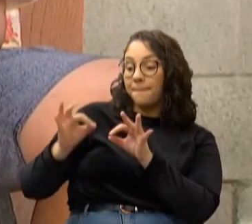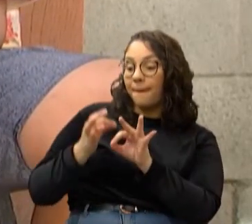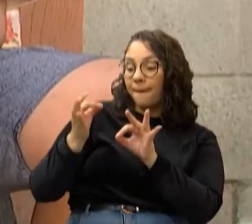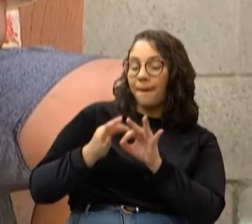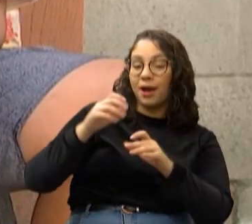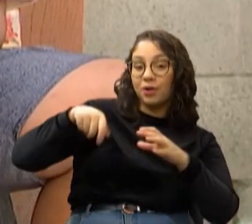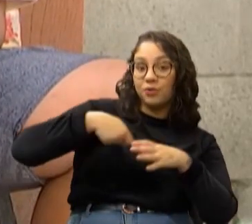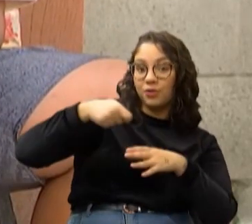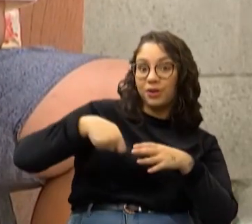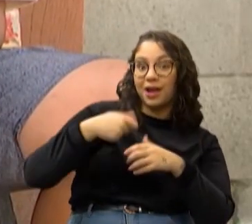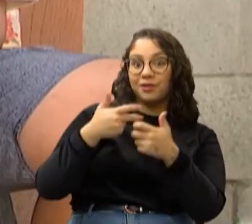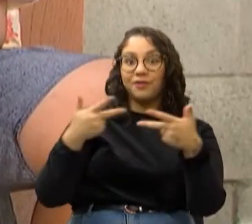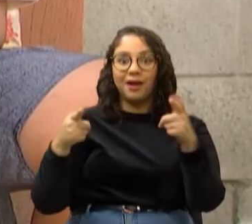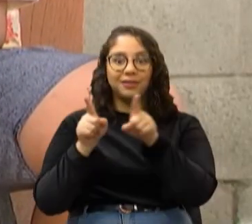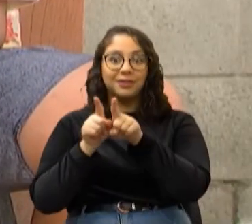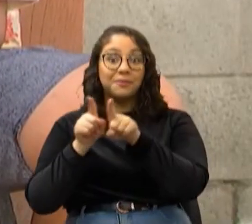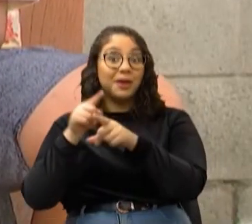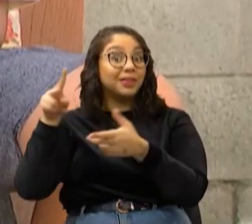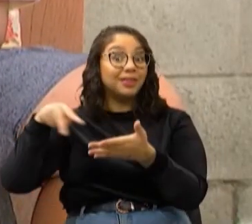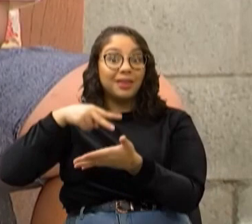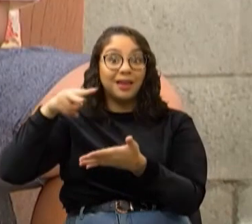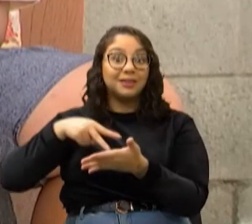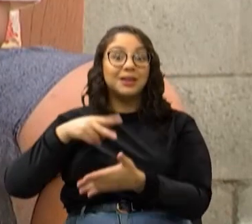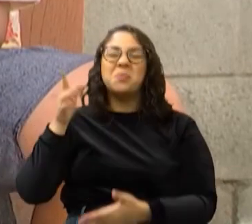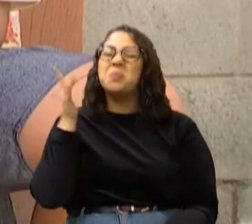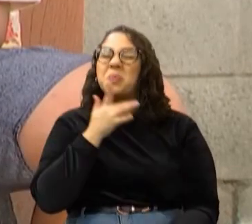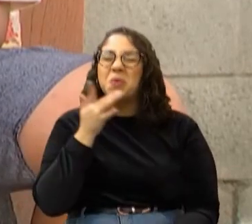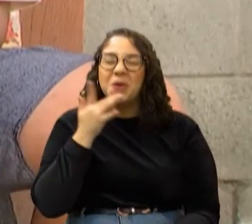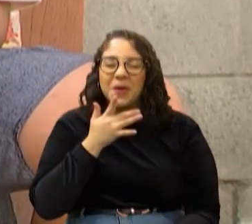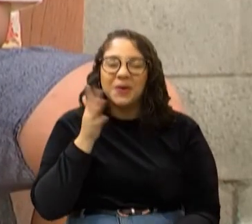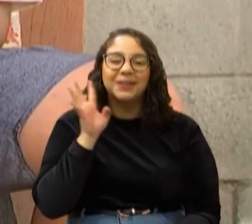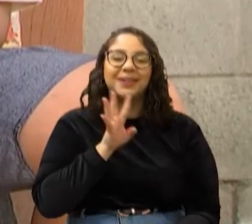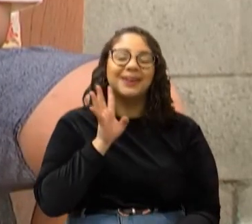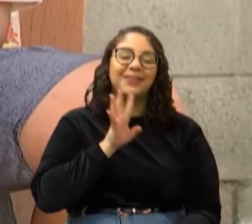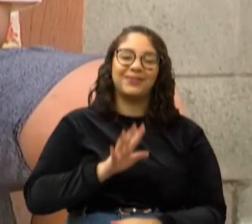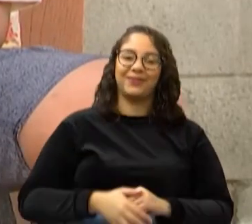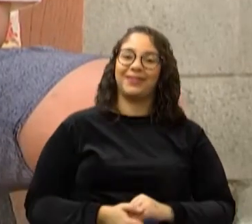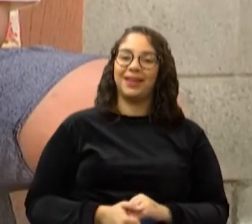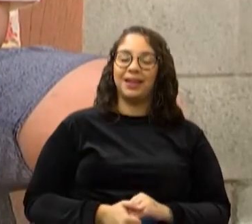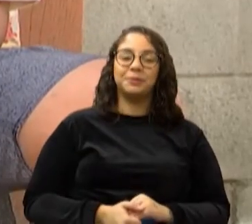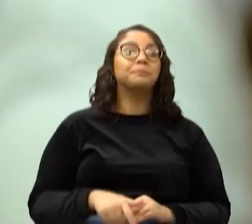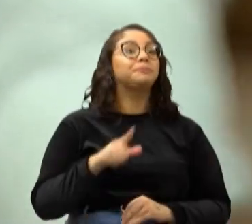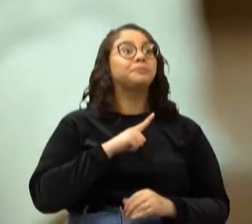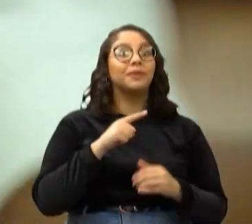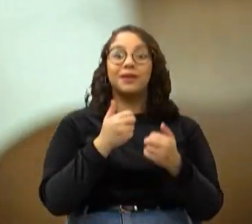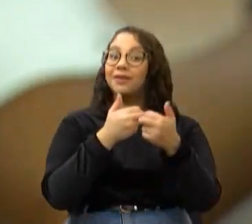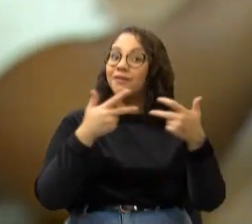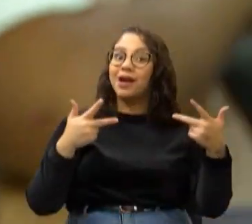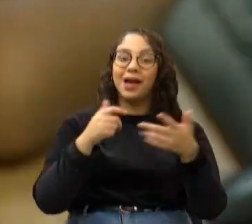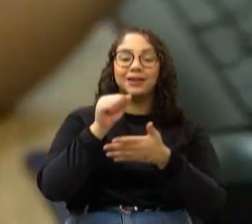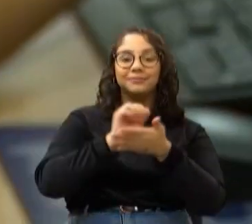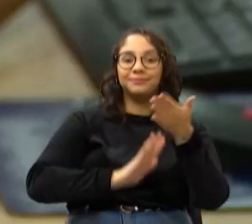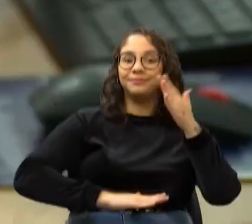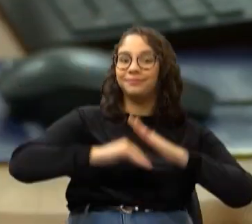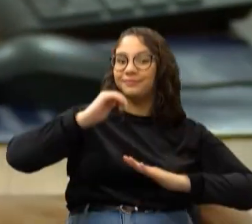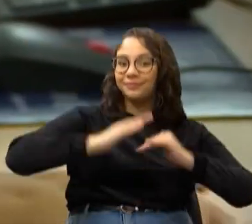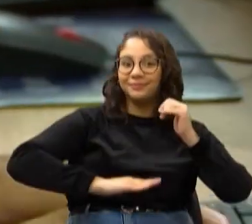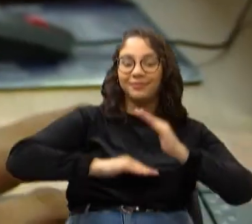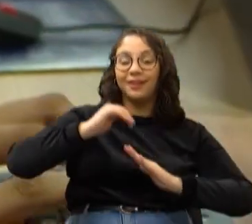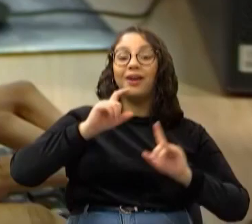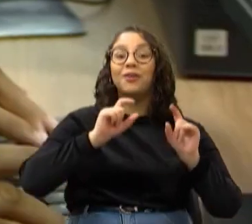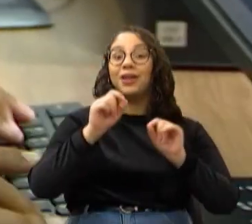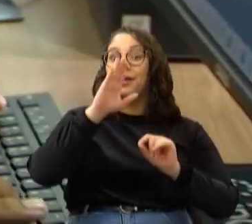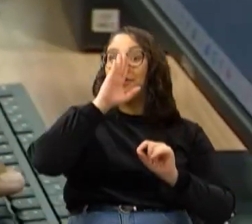tivemos artesanato, culinária e várias outras, até de dança. E é muito da hora essas atividades. Entre tantas